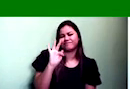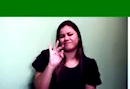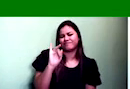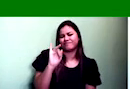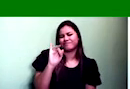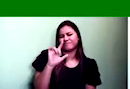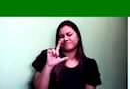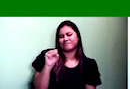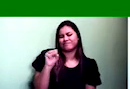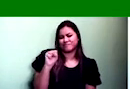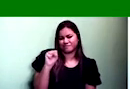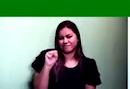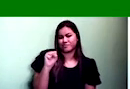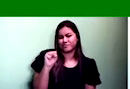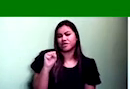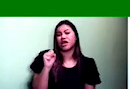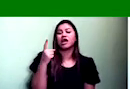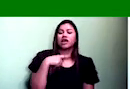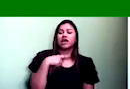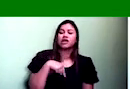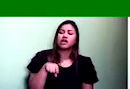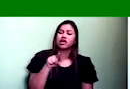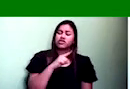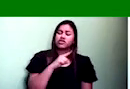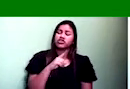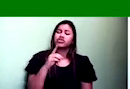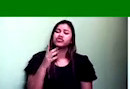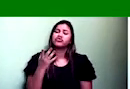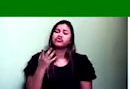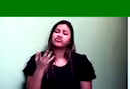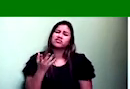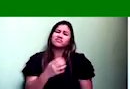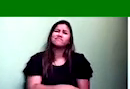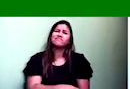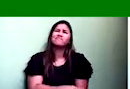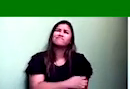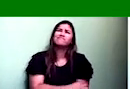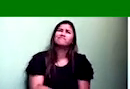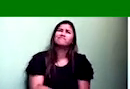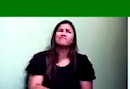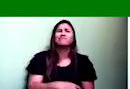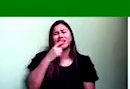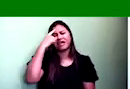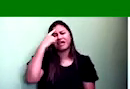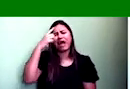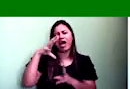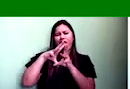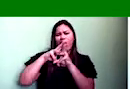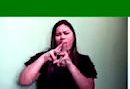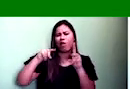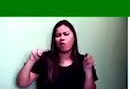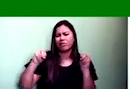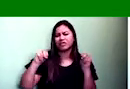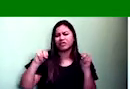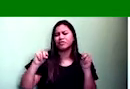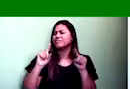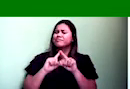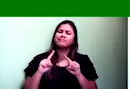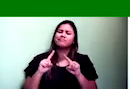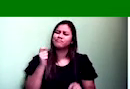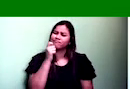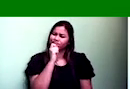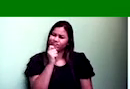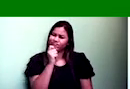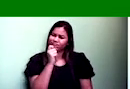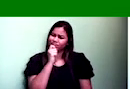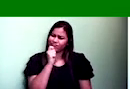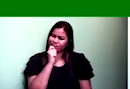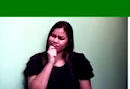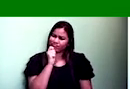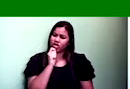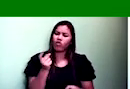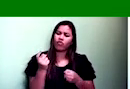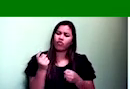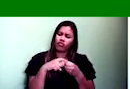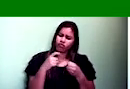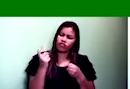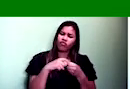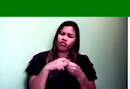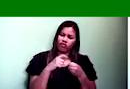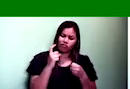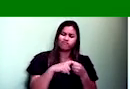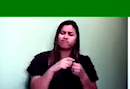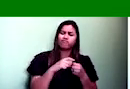gente já considerava, no meio médico, até quase que erradicado, mas tem retornado com uma certa